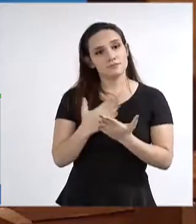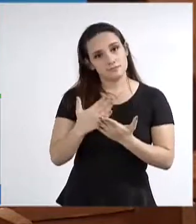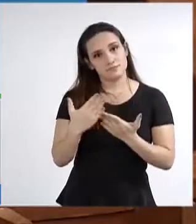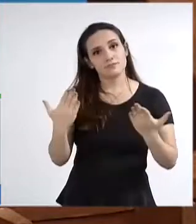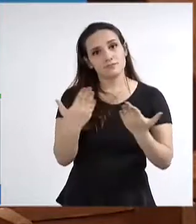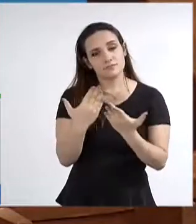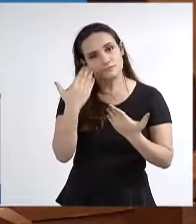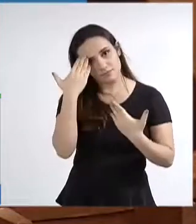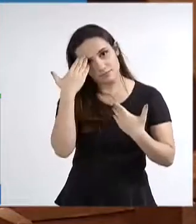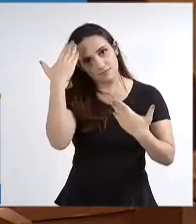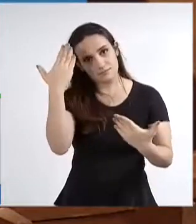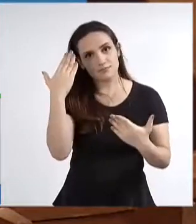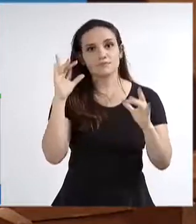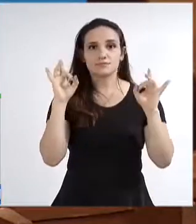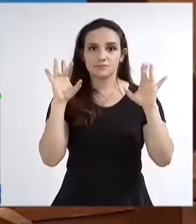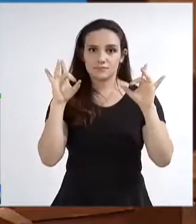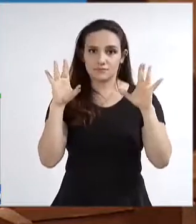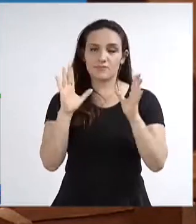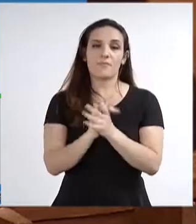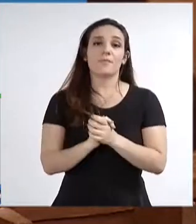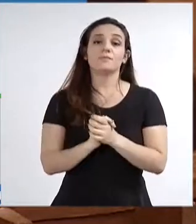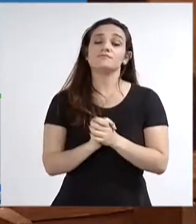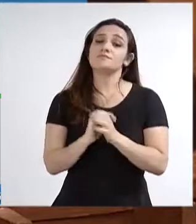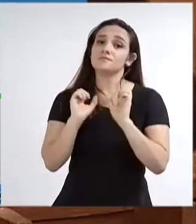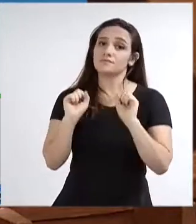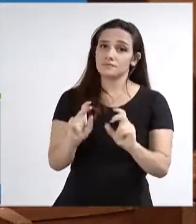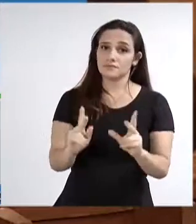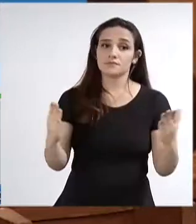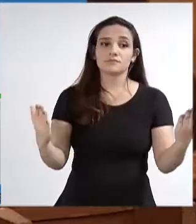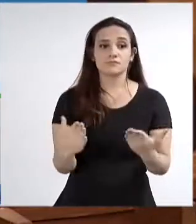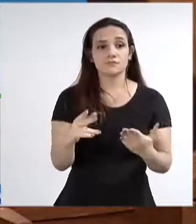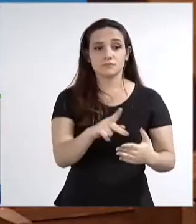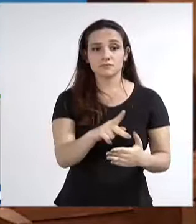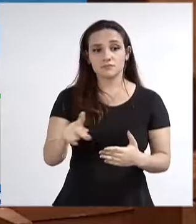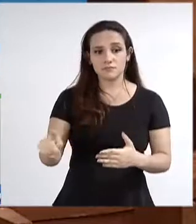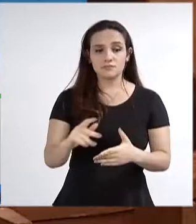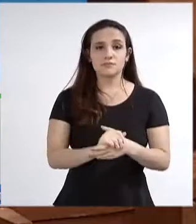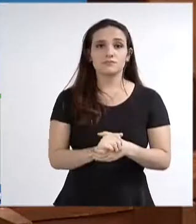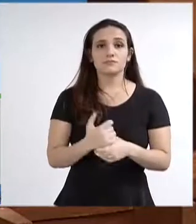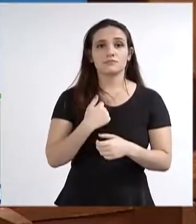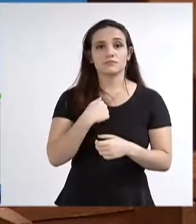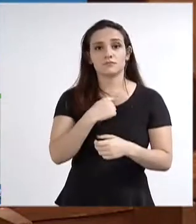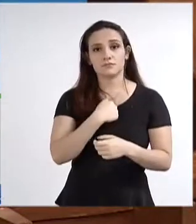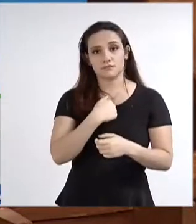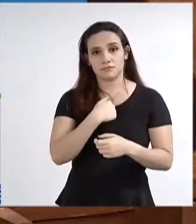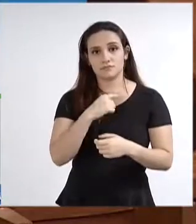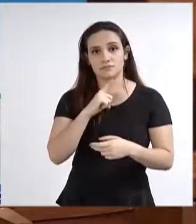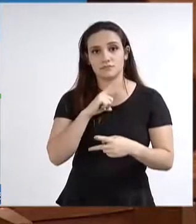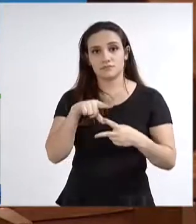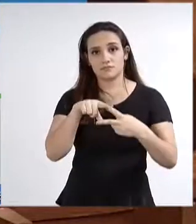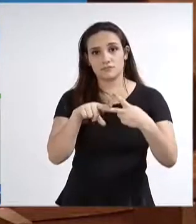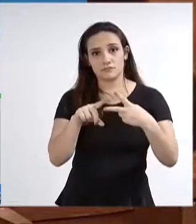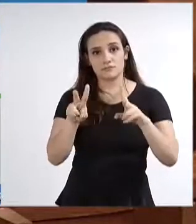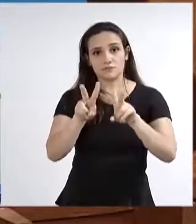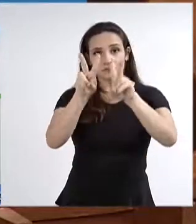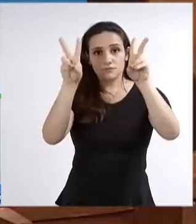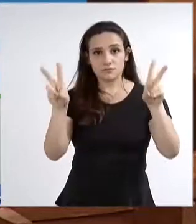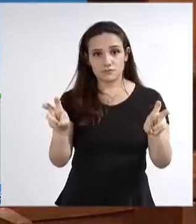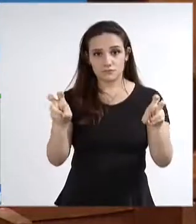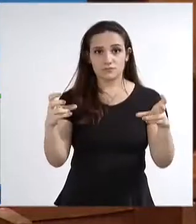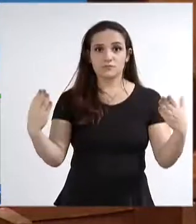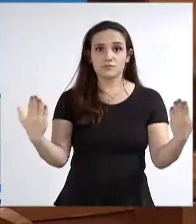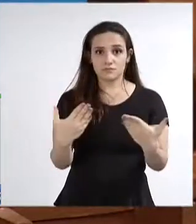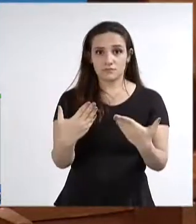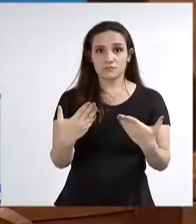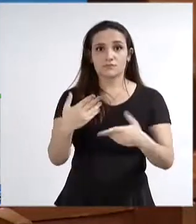dirigindo esses agradecimentos. Eu tenho, senhor presidente, dois assuntos para trazer nesta